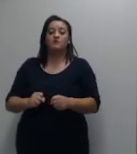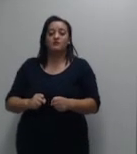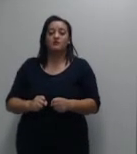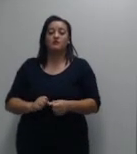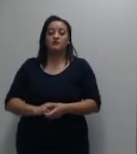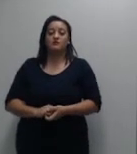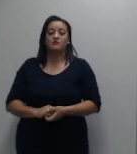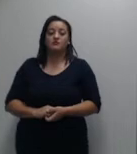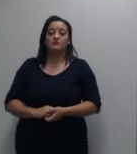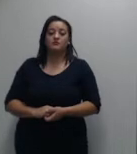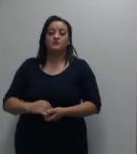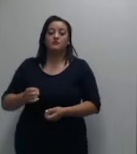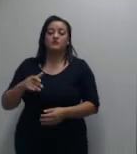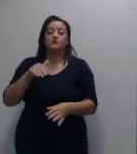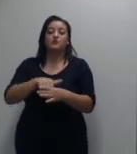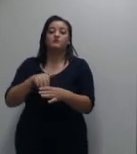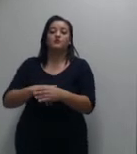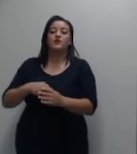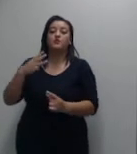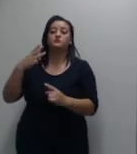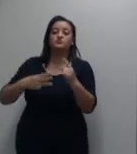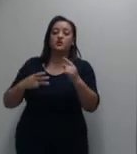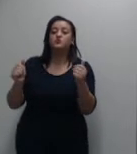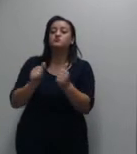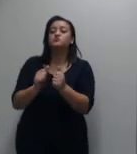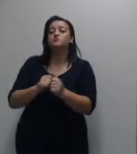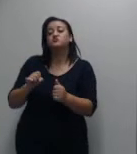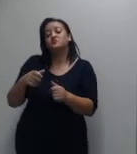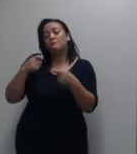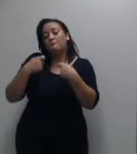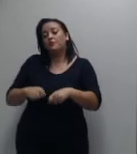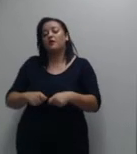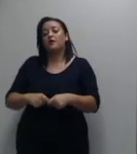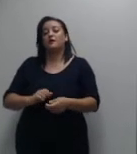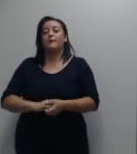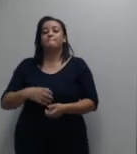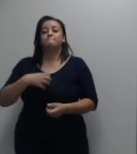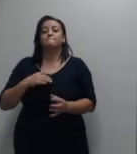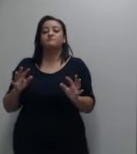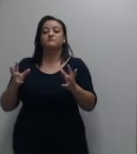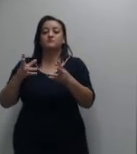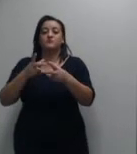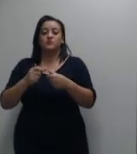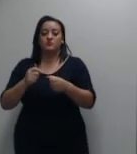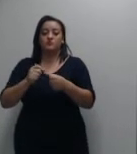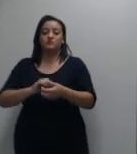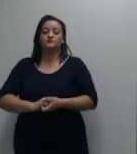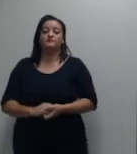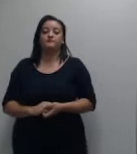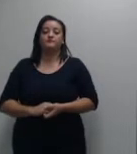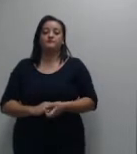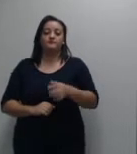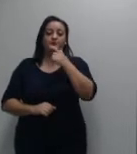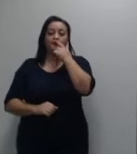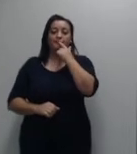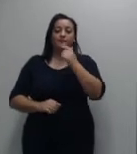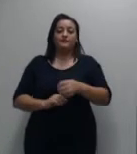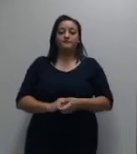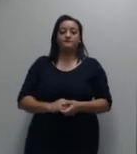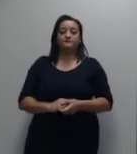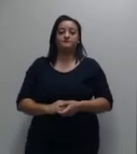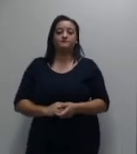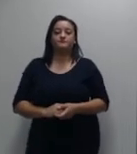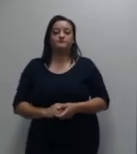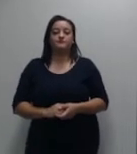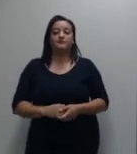possível votar Os Três É de formar integral Nossa agradeça a